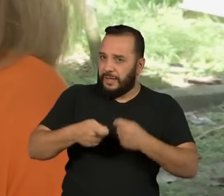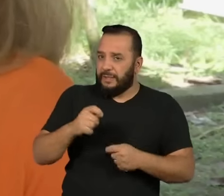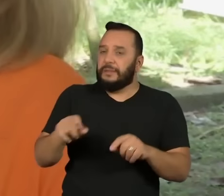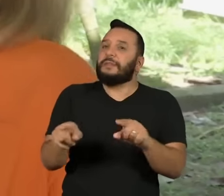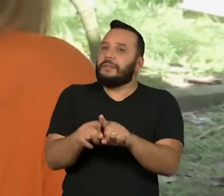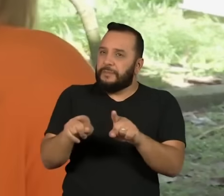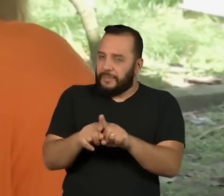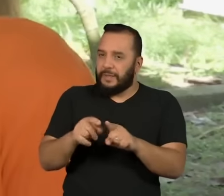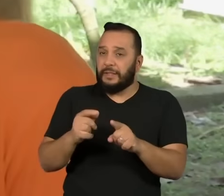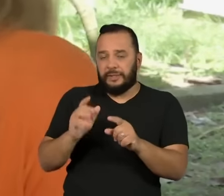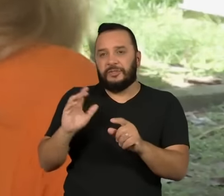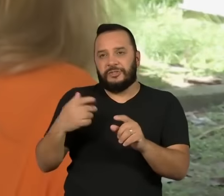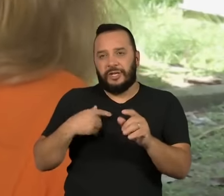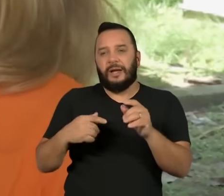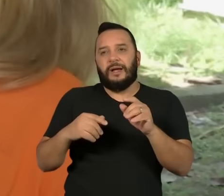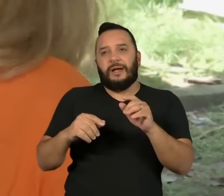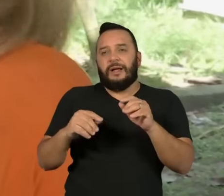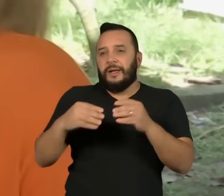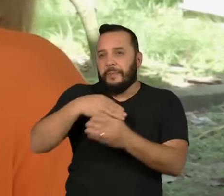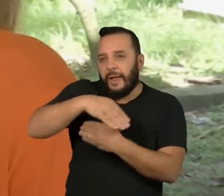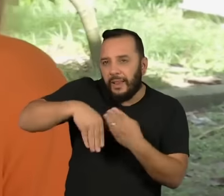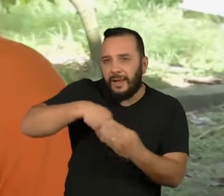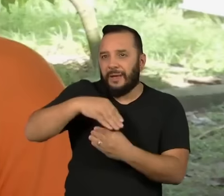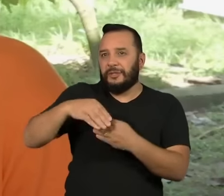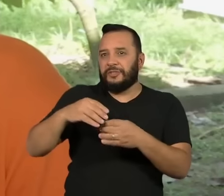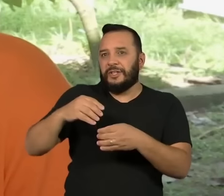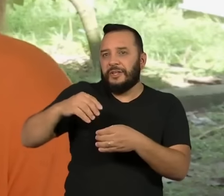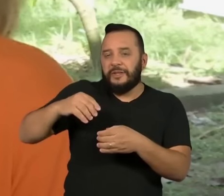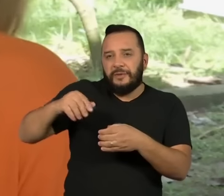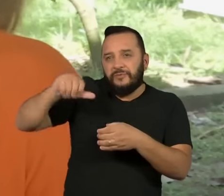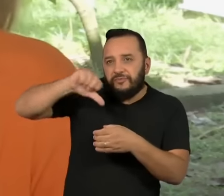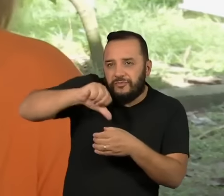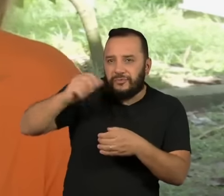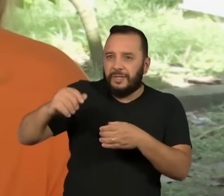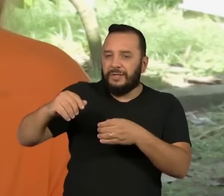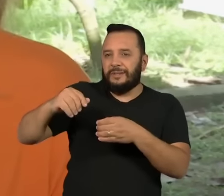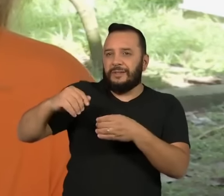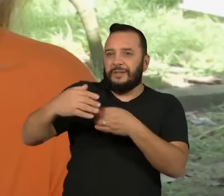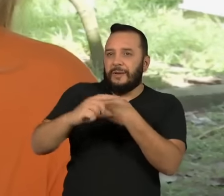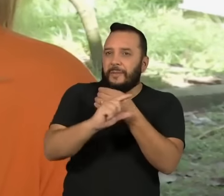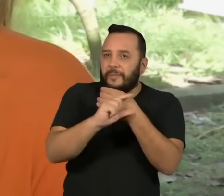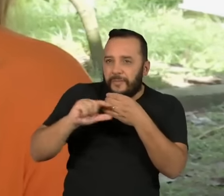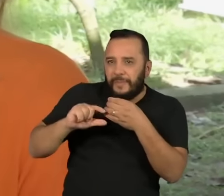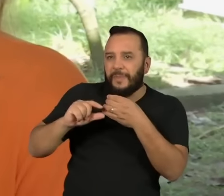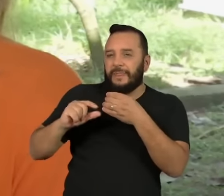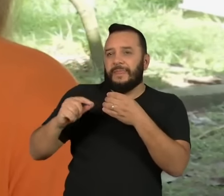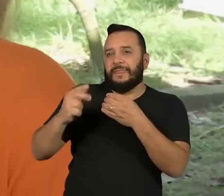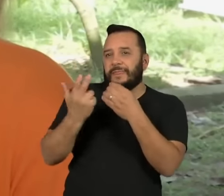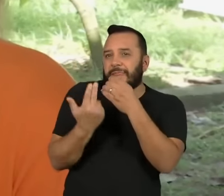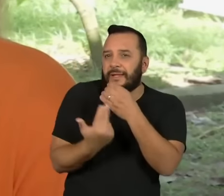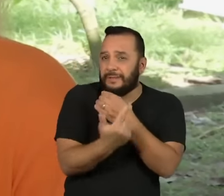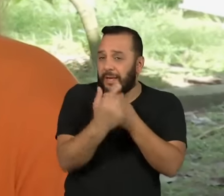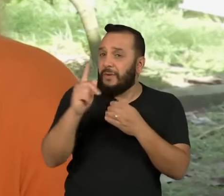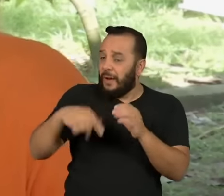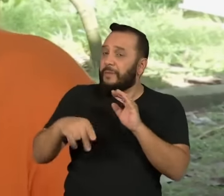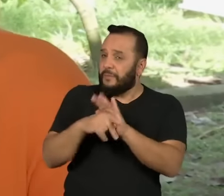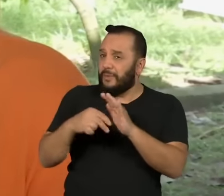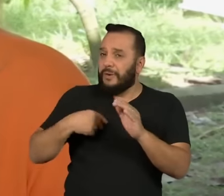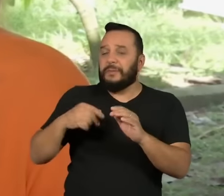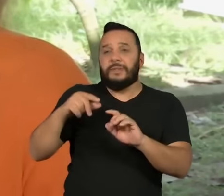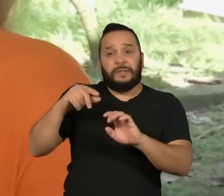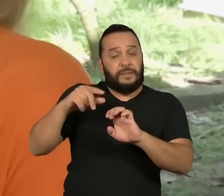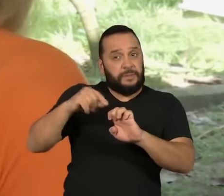para ele, rotulagem, embalagem e lança o produto. Então a gente chama de empreendedorismo agroalimentar justamente por isso. A gente